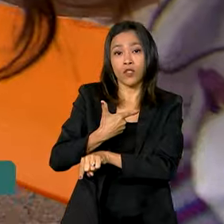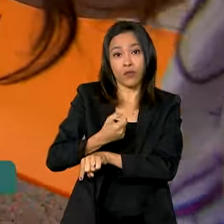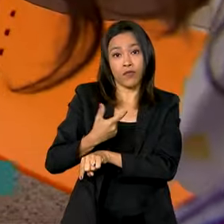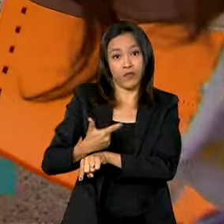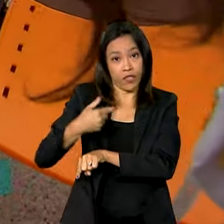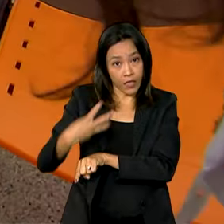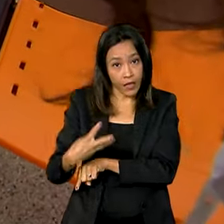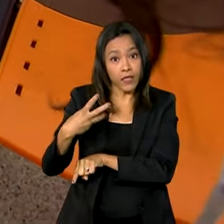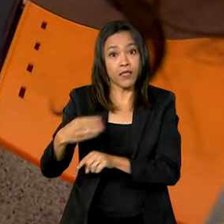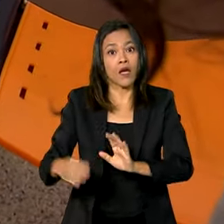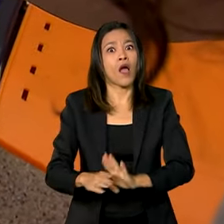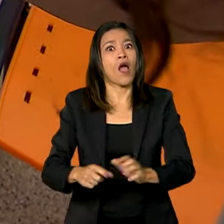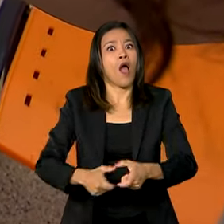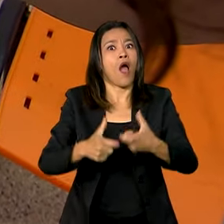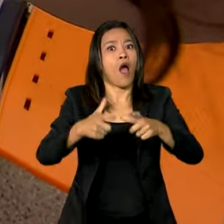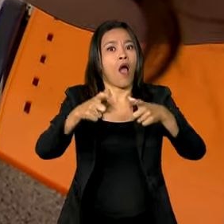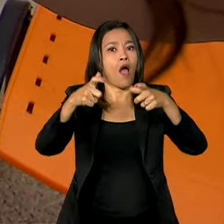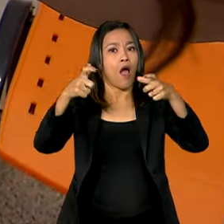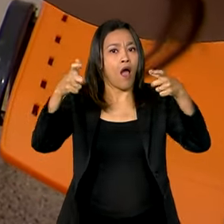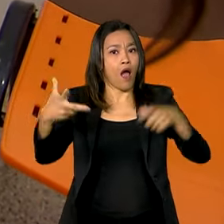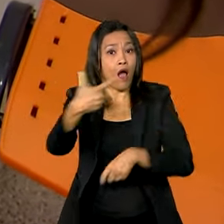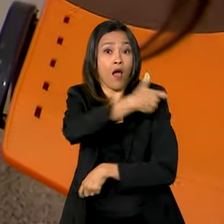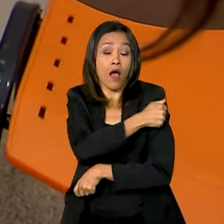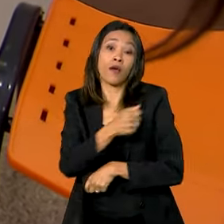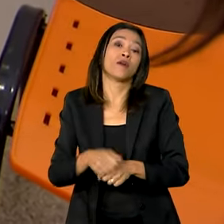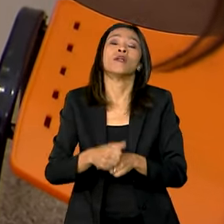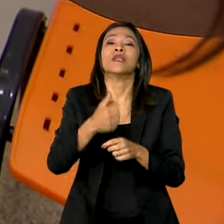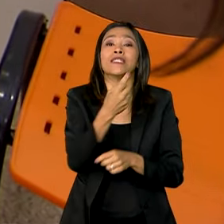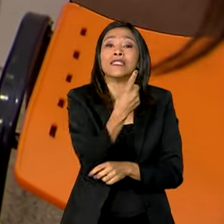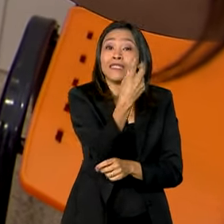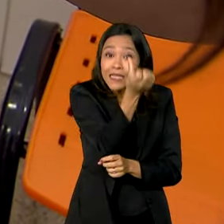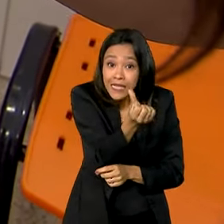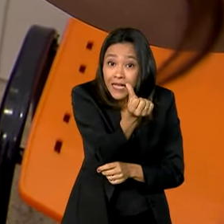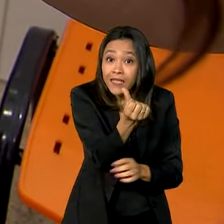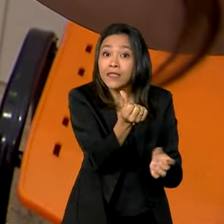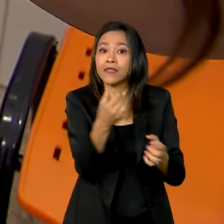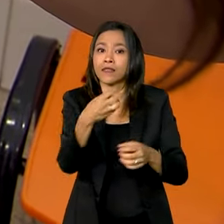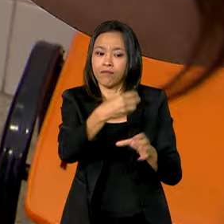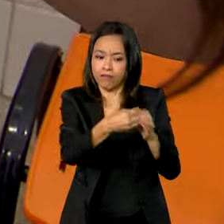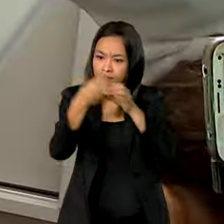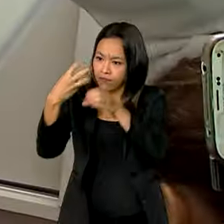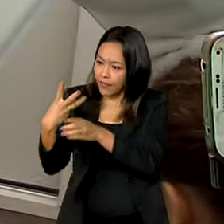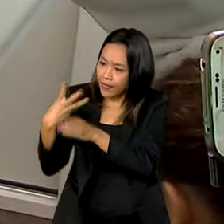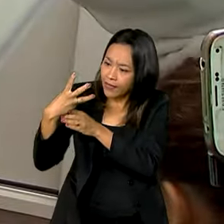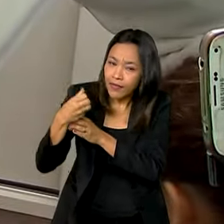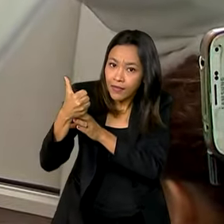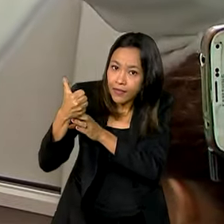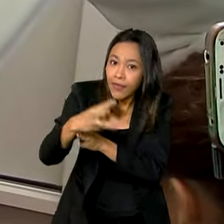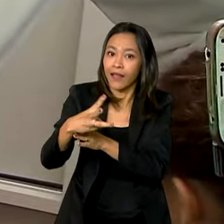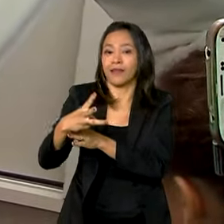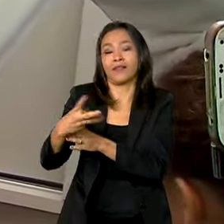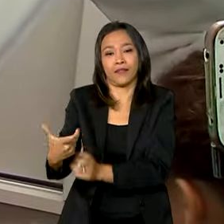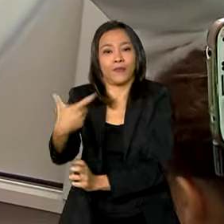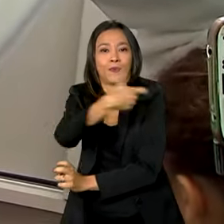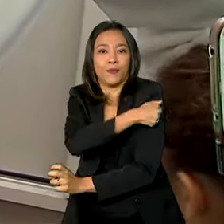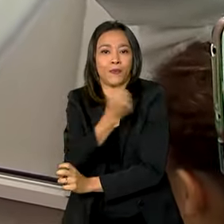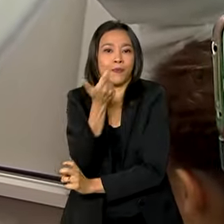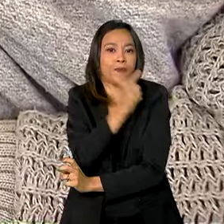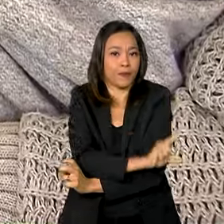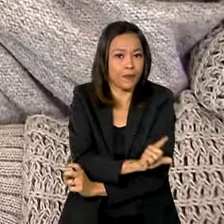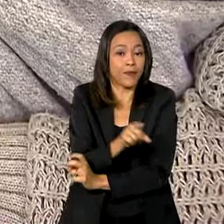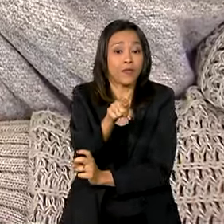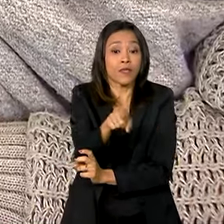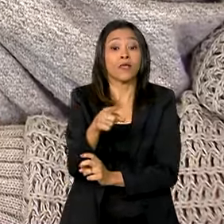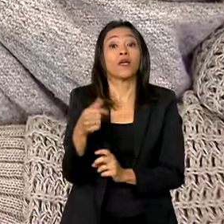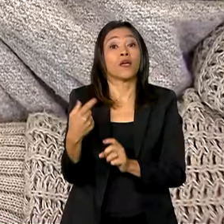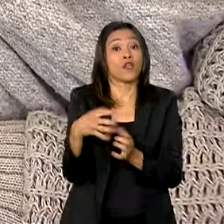da vacinação em 13 dos 16 principais imunizantes do calendário infantil. Dados